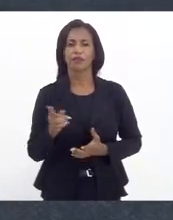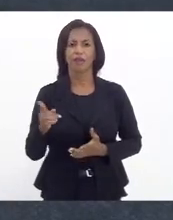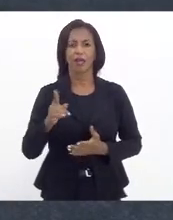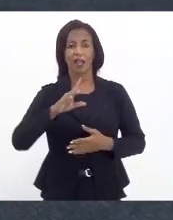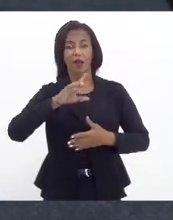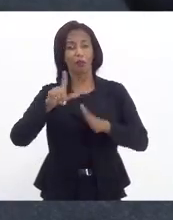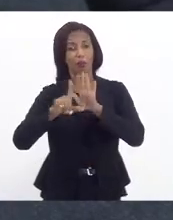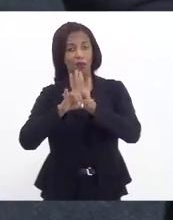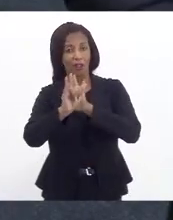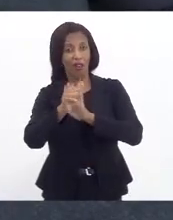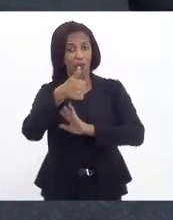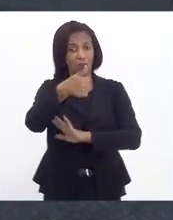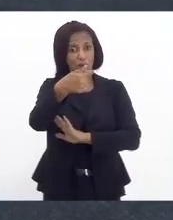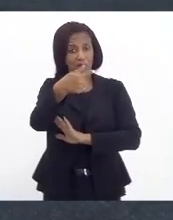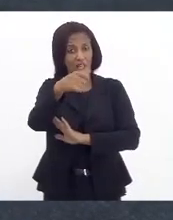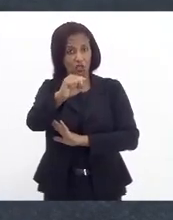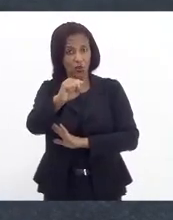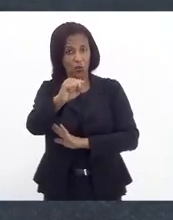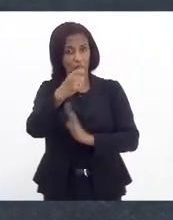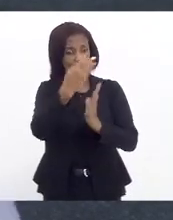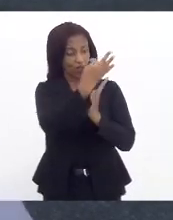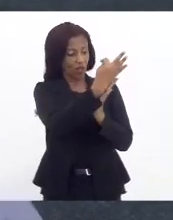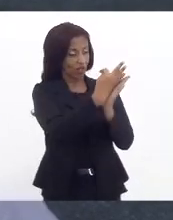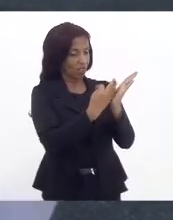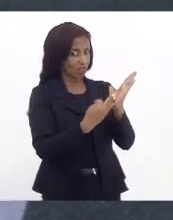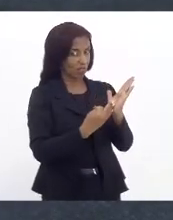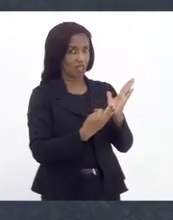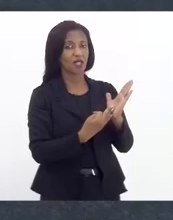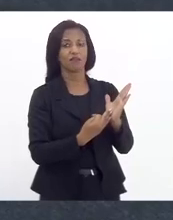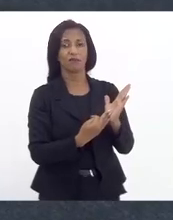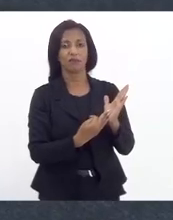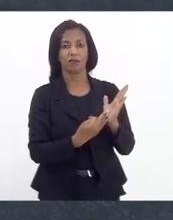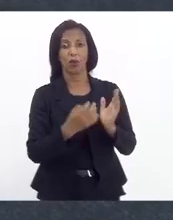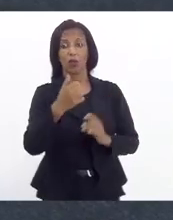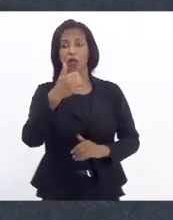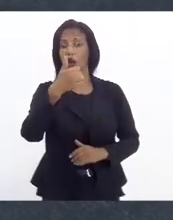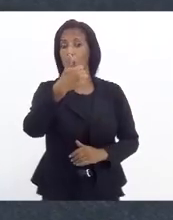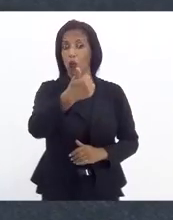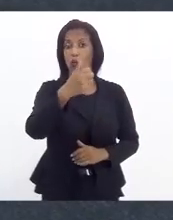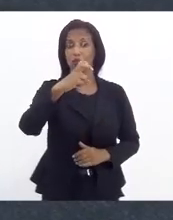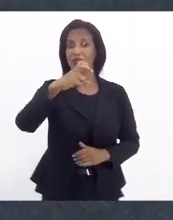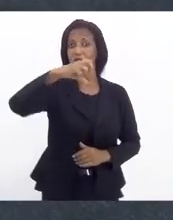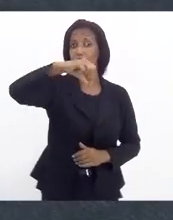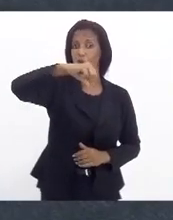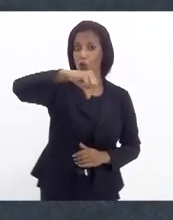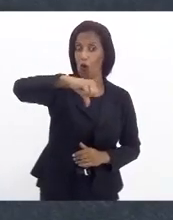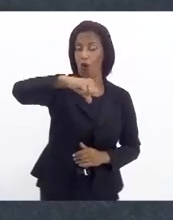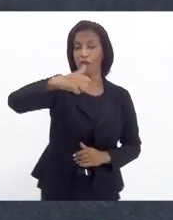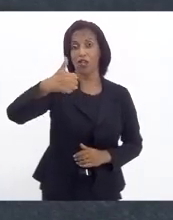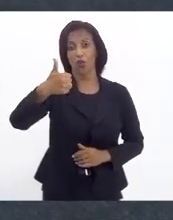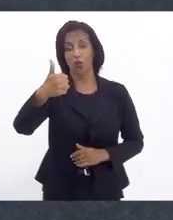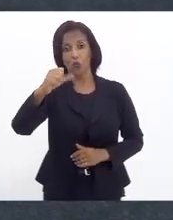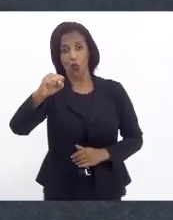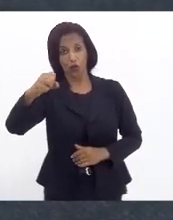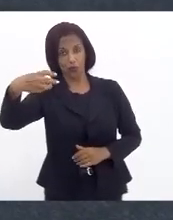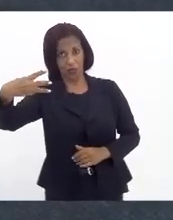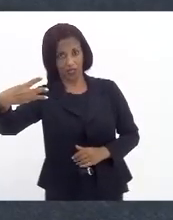complementar 178, que já está no texto, e aí o senhor... 159 e 183. Não, sim.